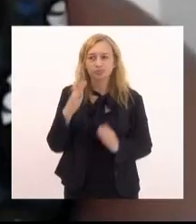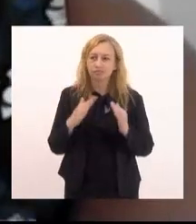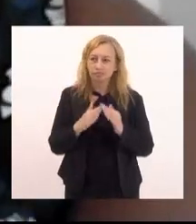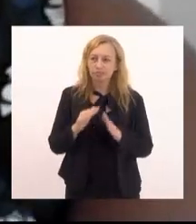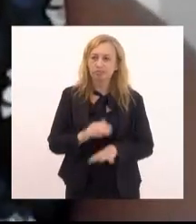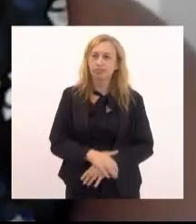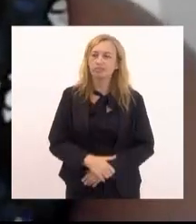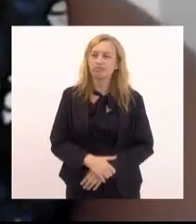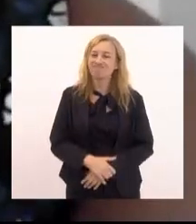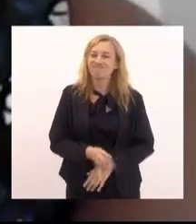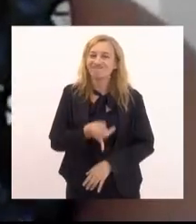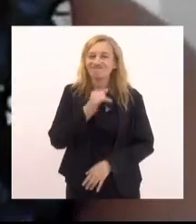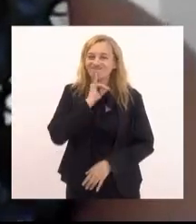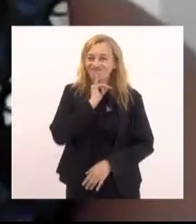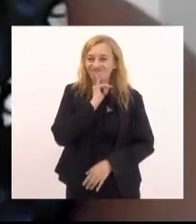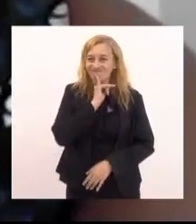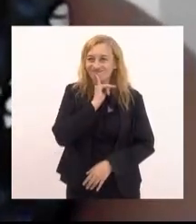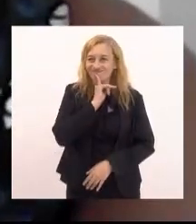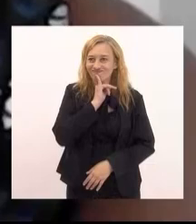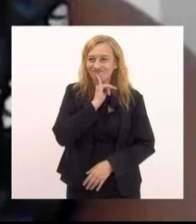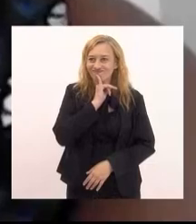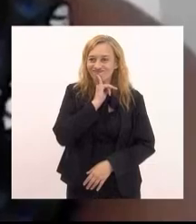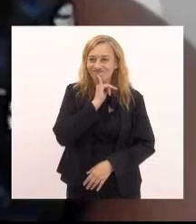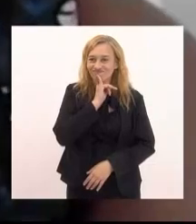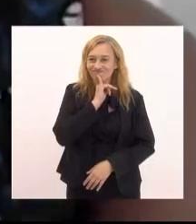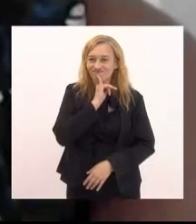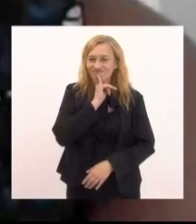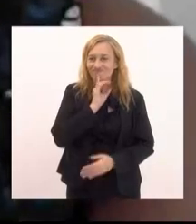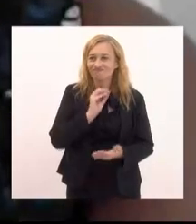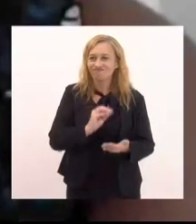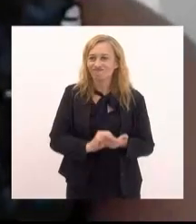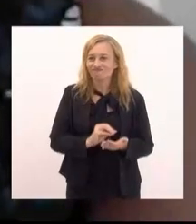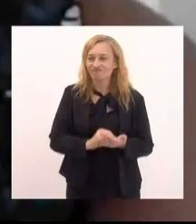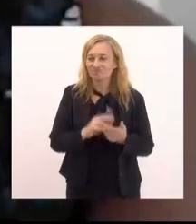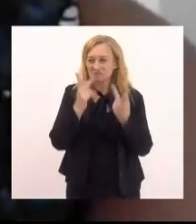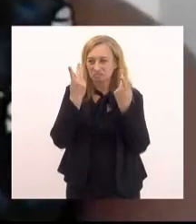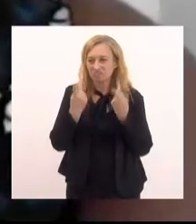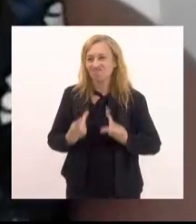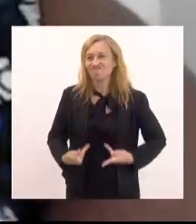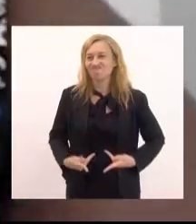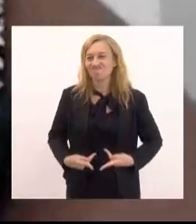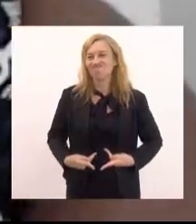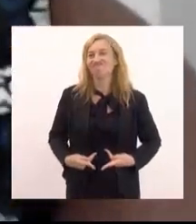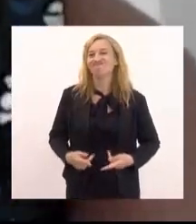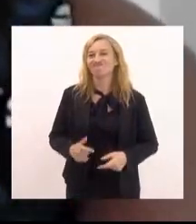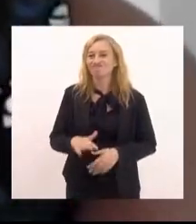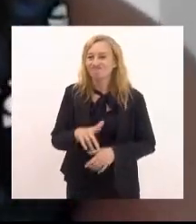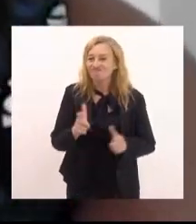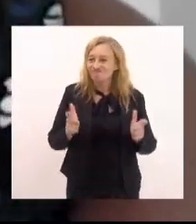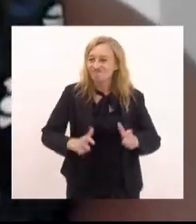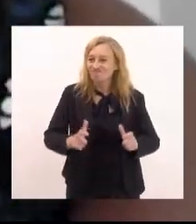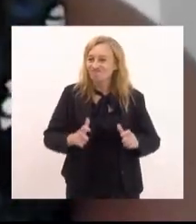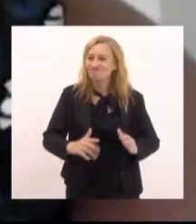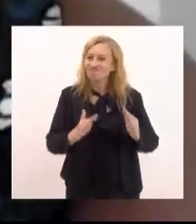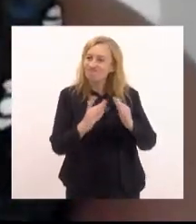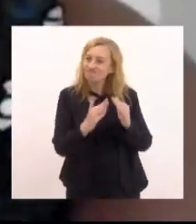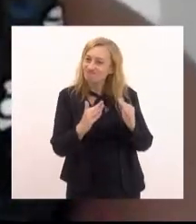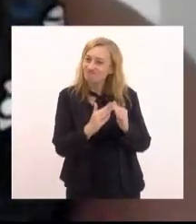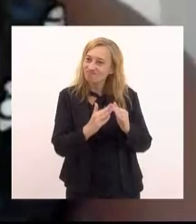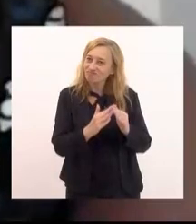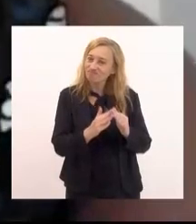aqui, infelizmente, com o processo de desumanização dos espaços de moradia da